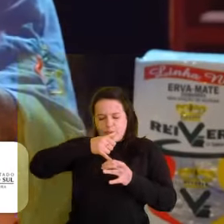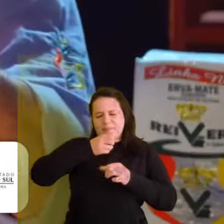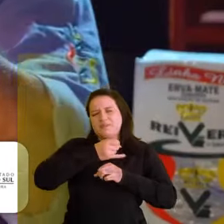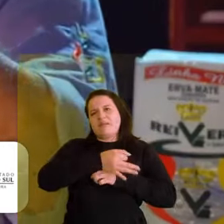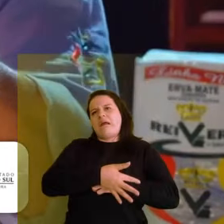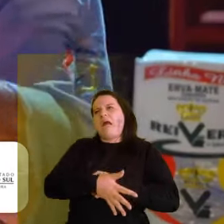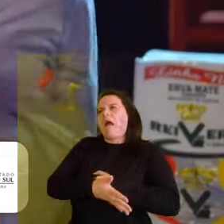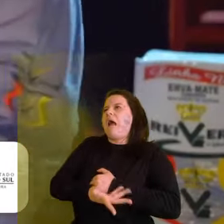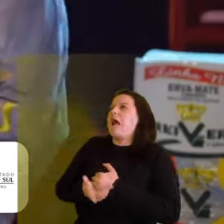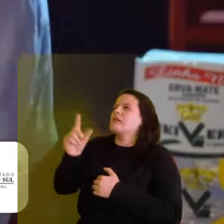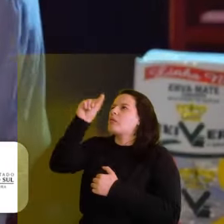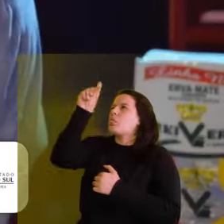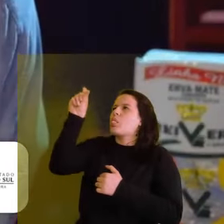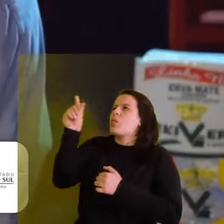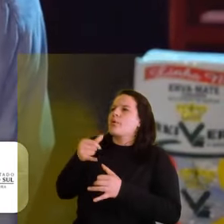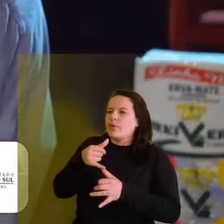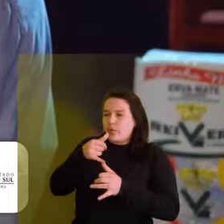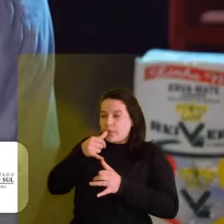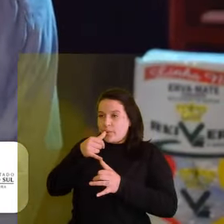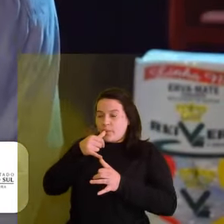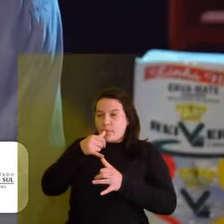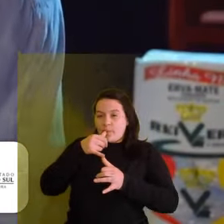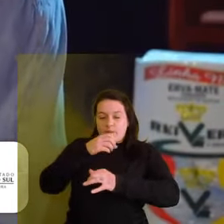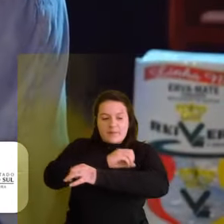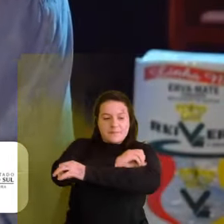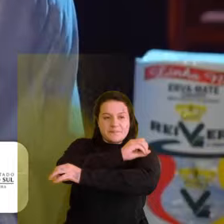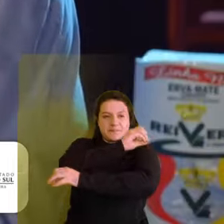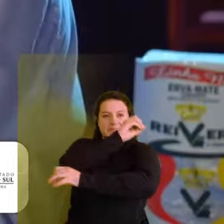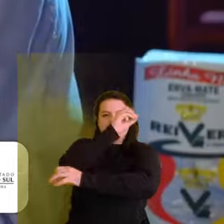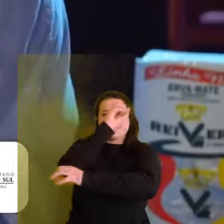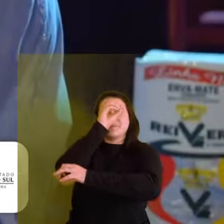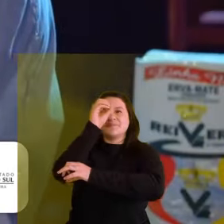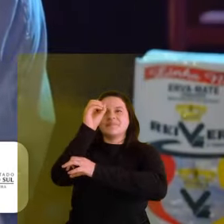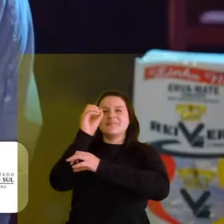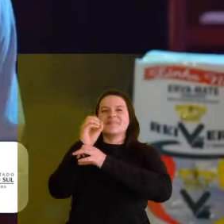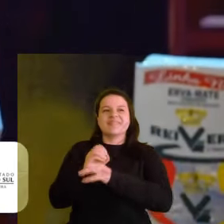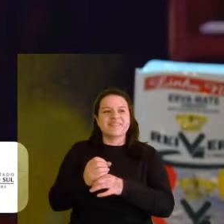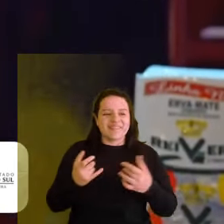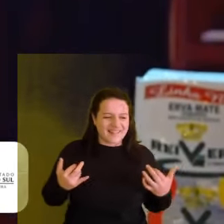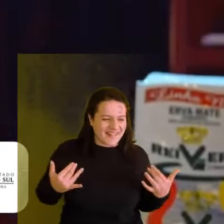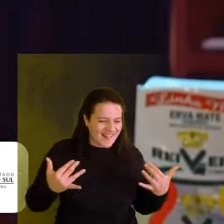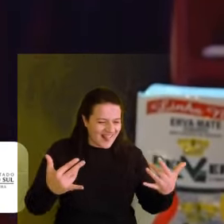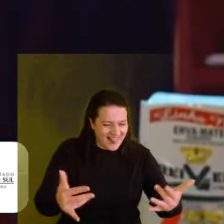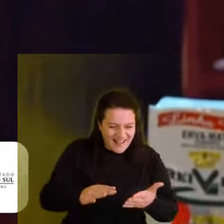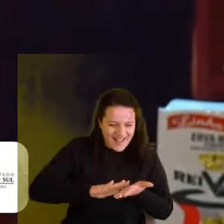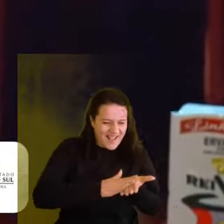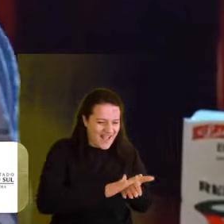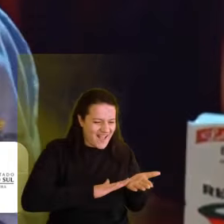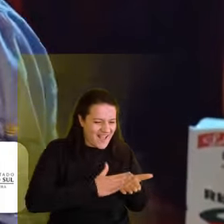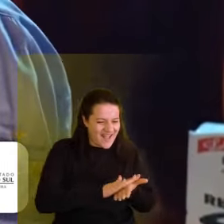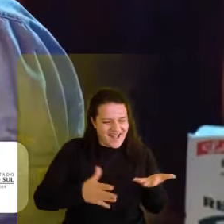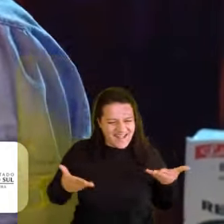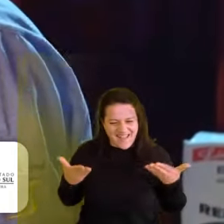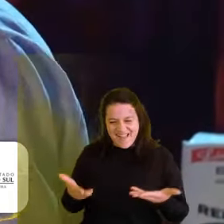no clarear do dia. No fundo de campo a gritar com a boiada, pra vir pra Mangueira numa manhã fria. Duro